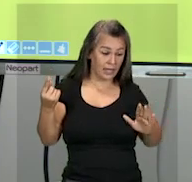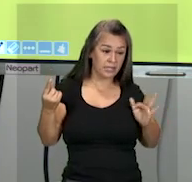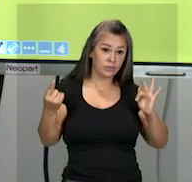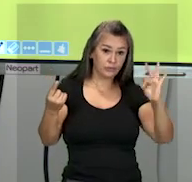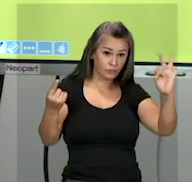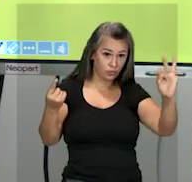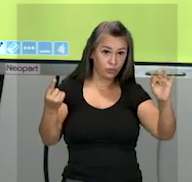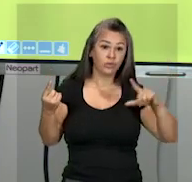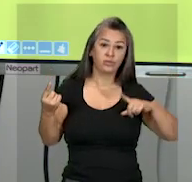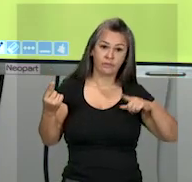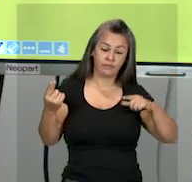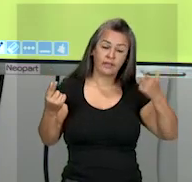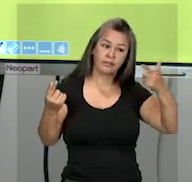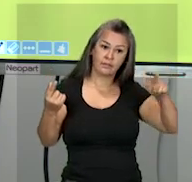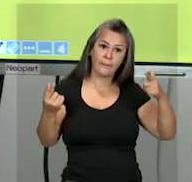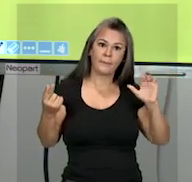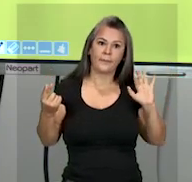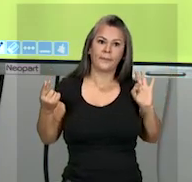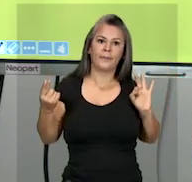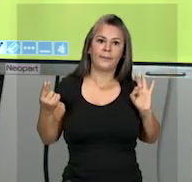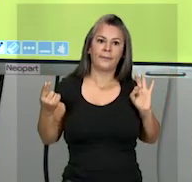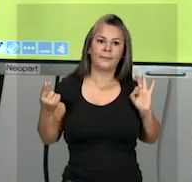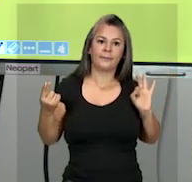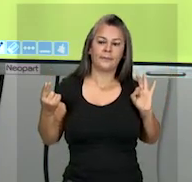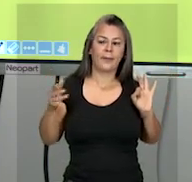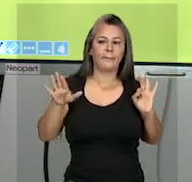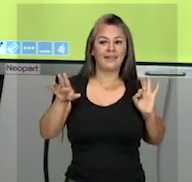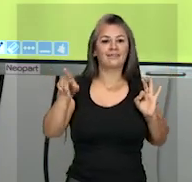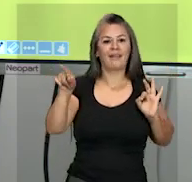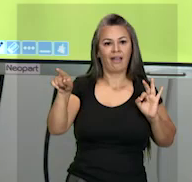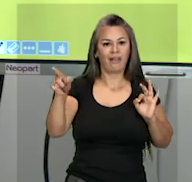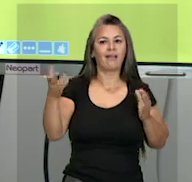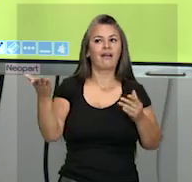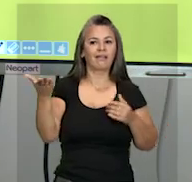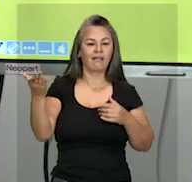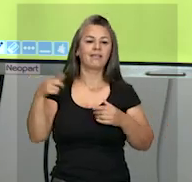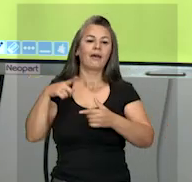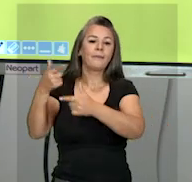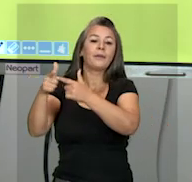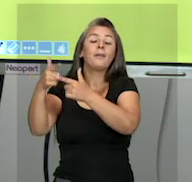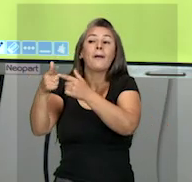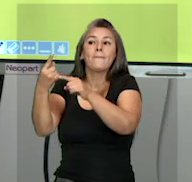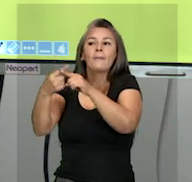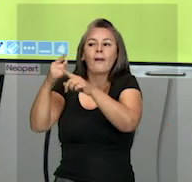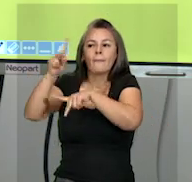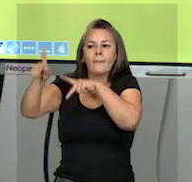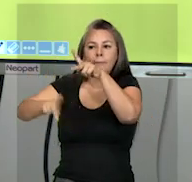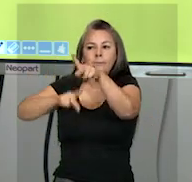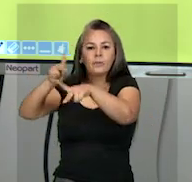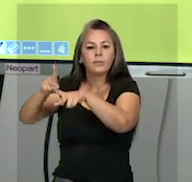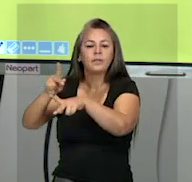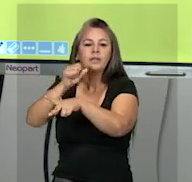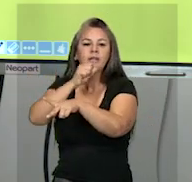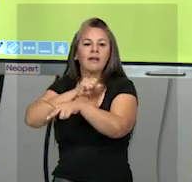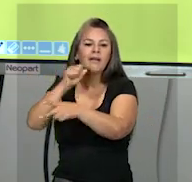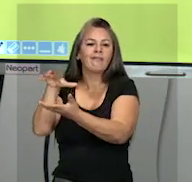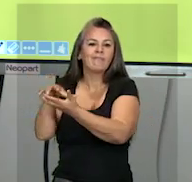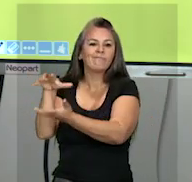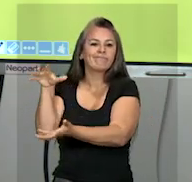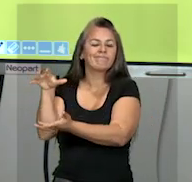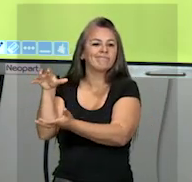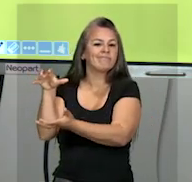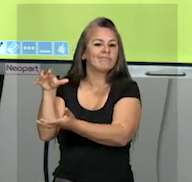daqui a uns 30 anos. Mas o Japão está vivendo isso antes. Então o Japão está vivendo um envelhecimento muito rápido da sua população, não está